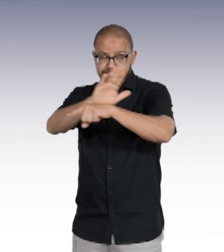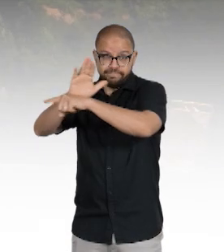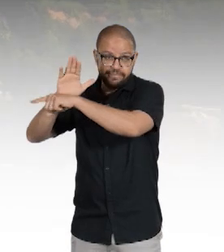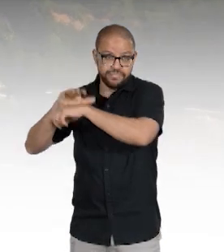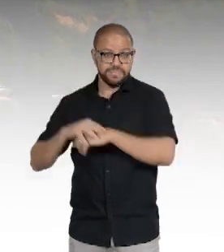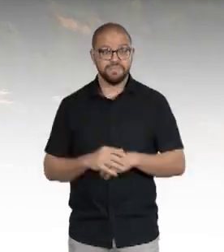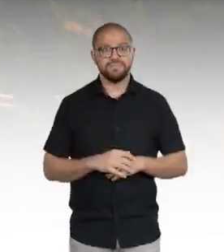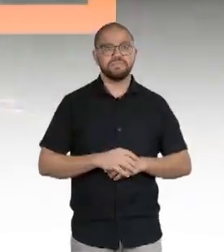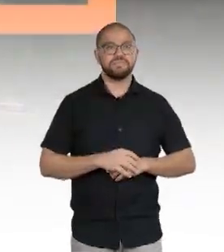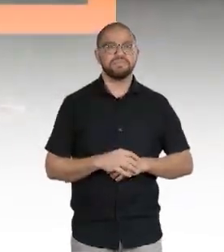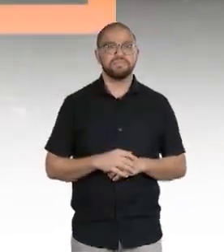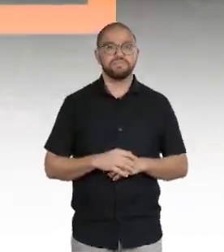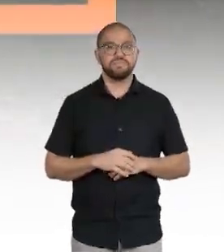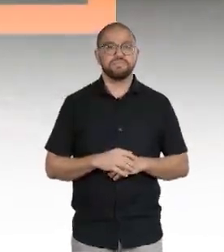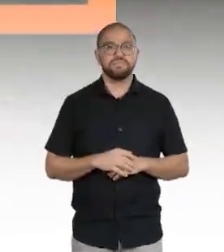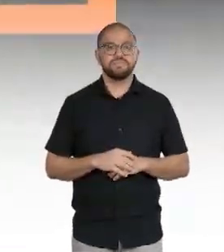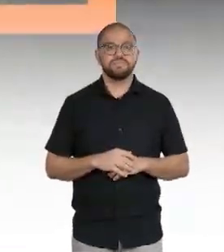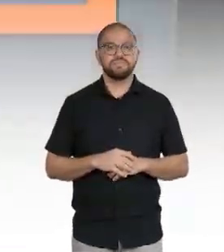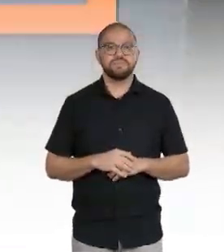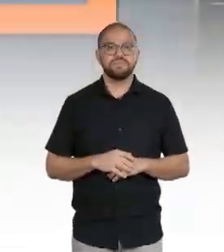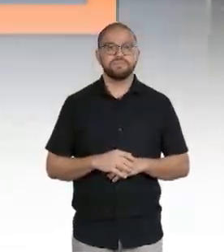gente.